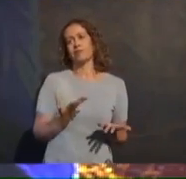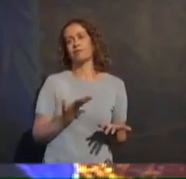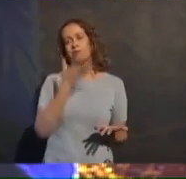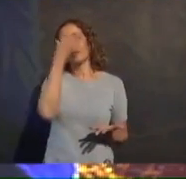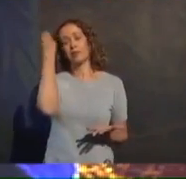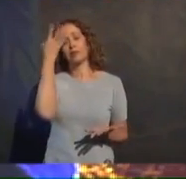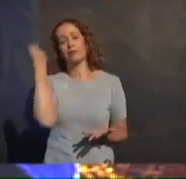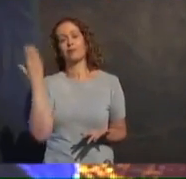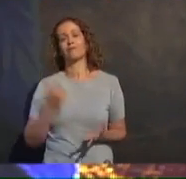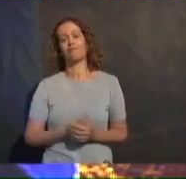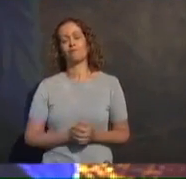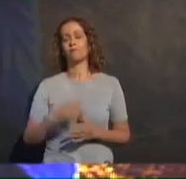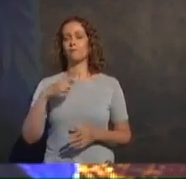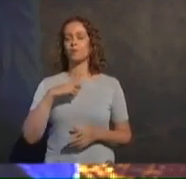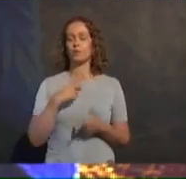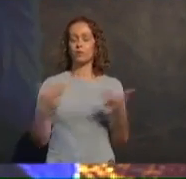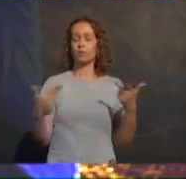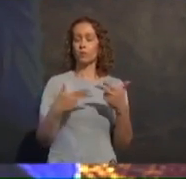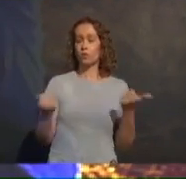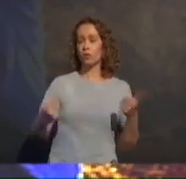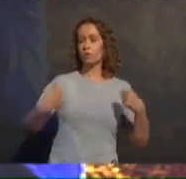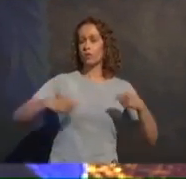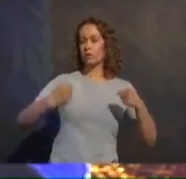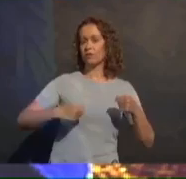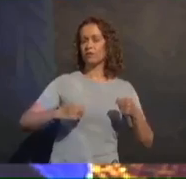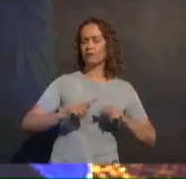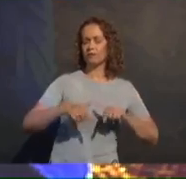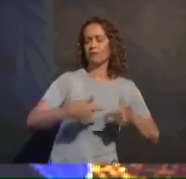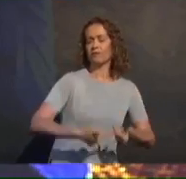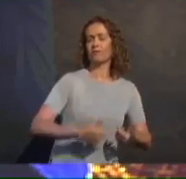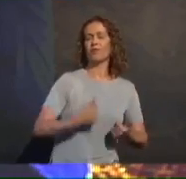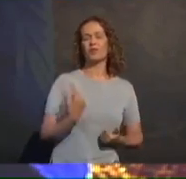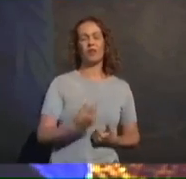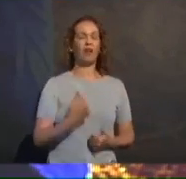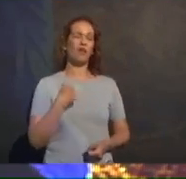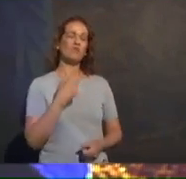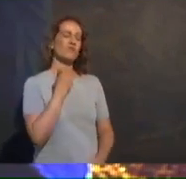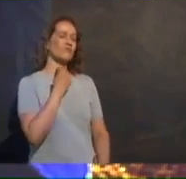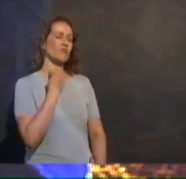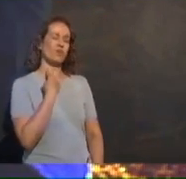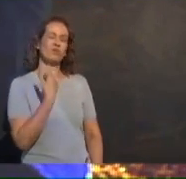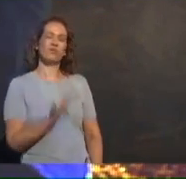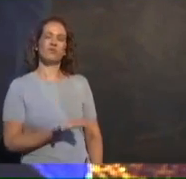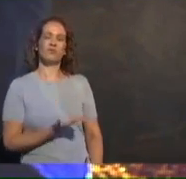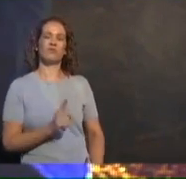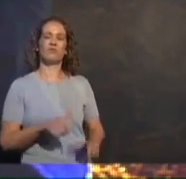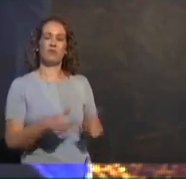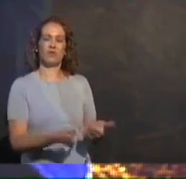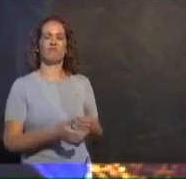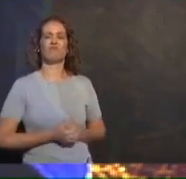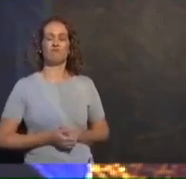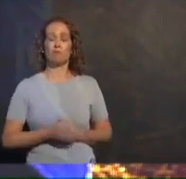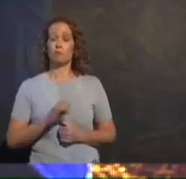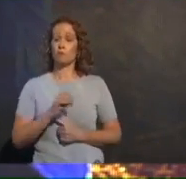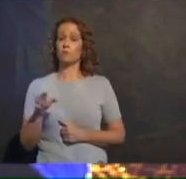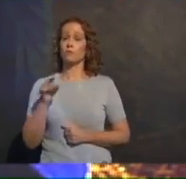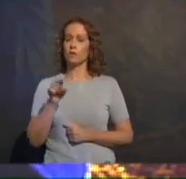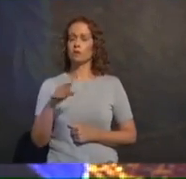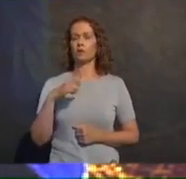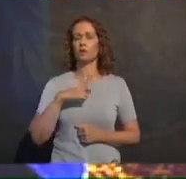muita coisa que a gente pode fazer e que a gente se limitou e acha: não, eu não posso fazer. Se você tem uma